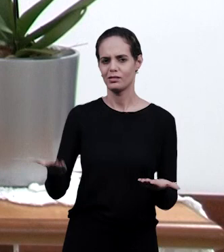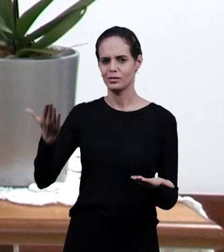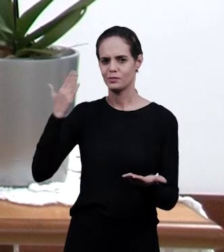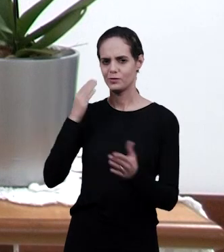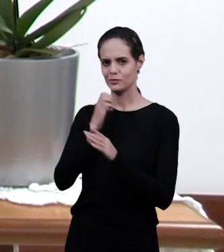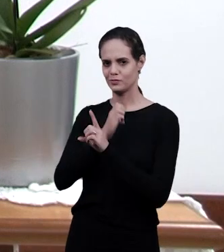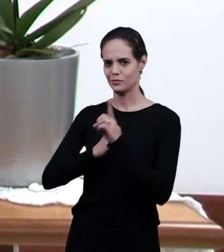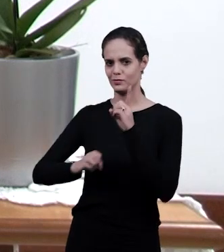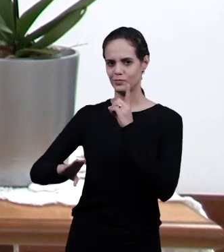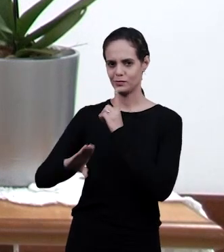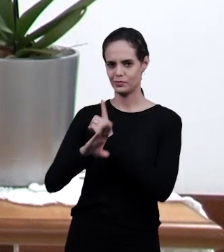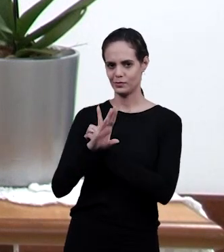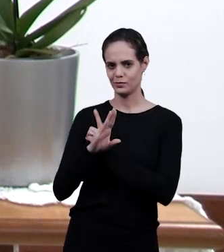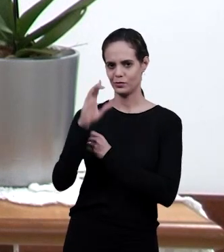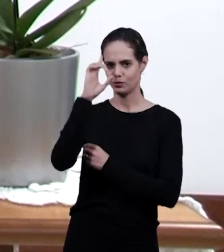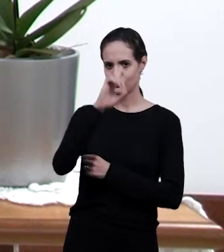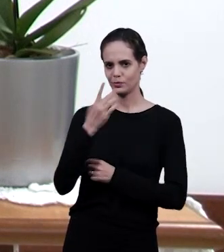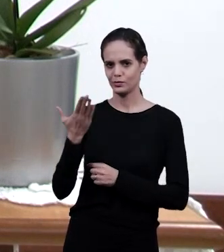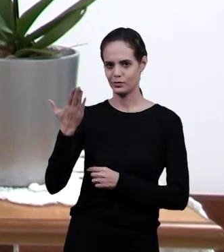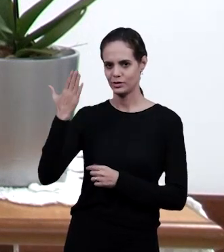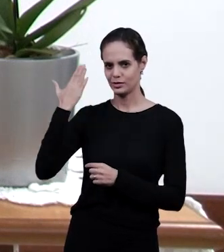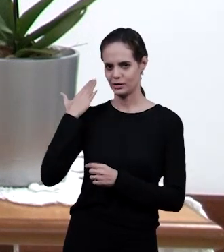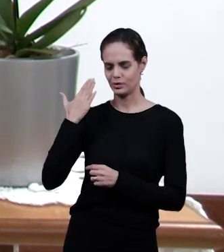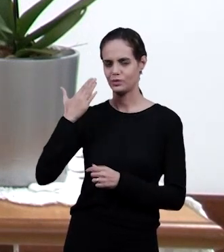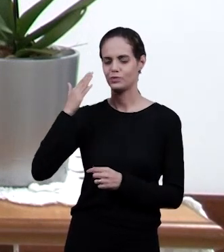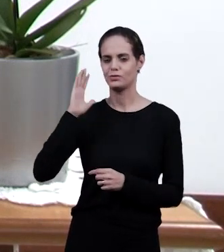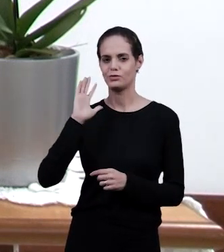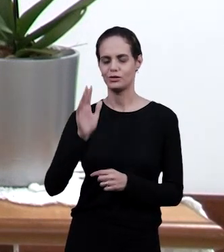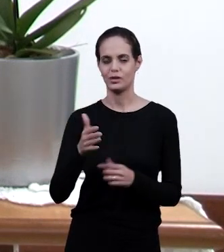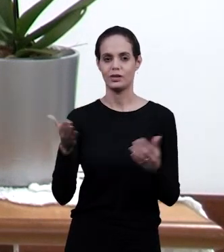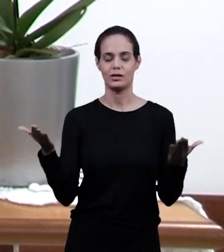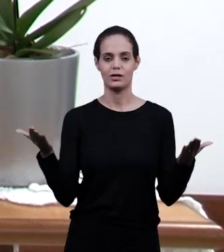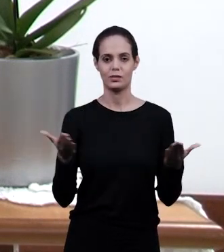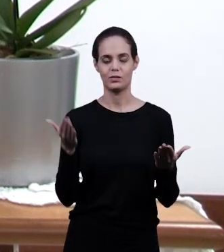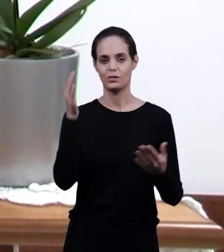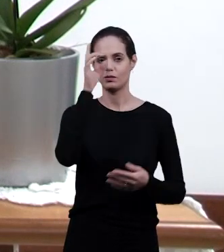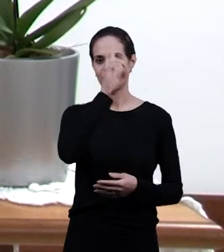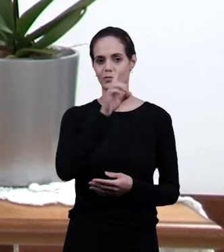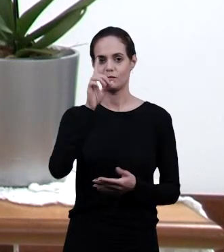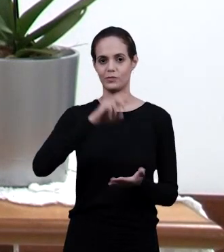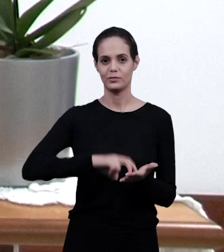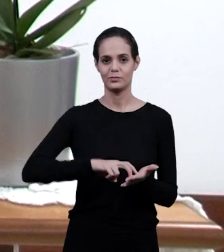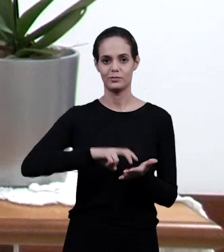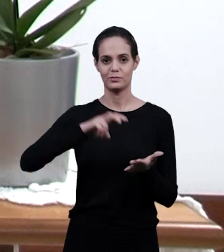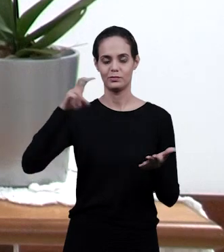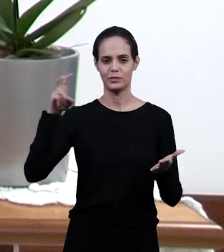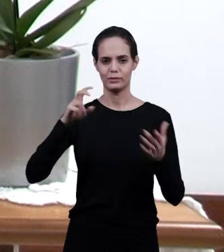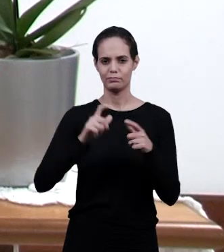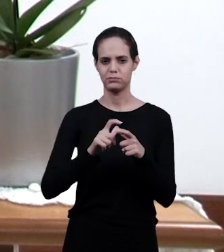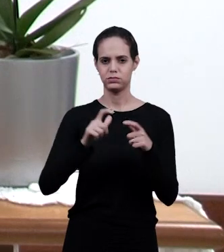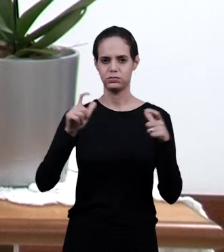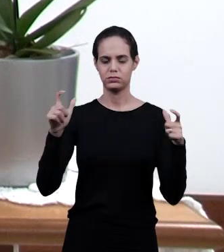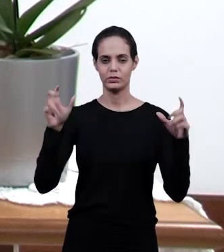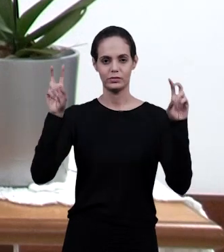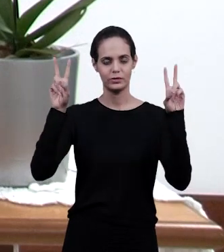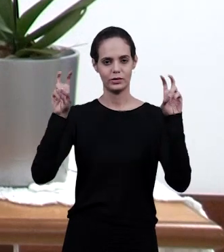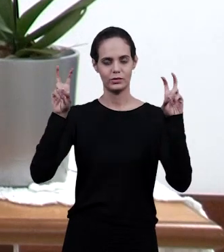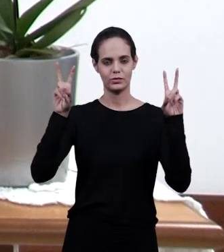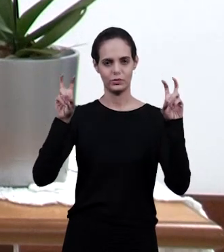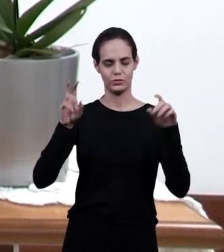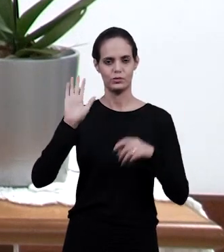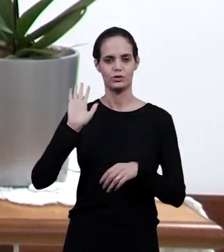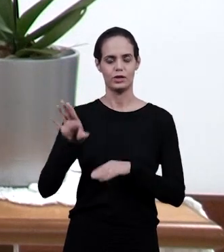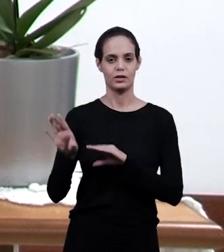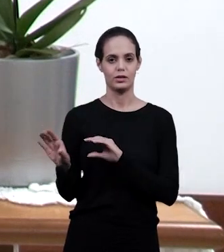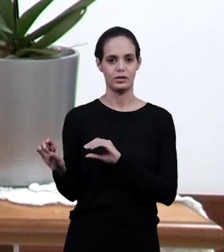última escola bíblica dominical do domingo passado, trouxemos agora para domingo de manhã, ampliando um pouco mais os assuntos ali